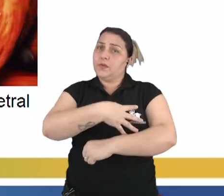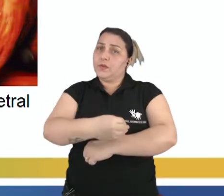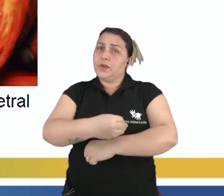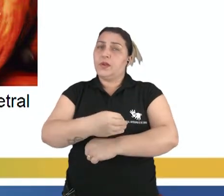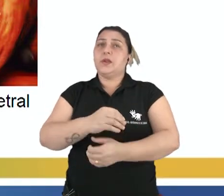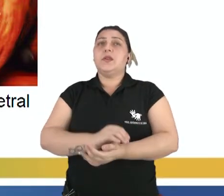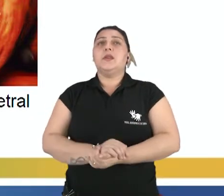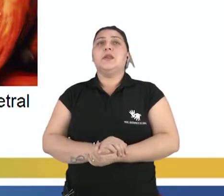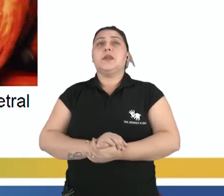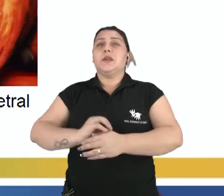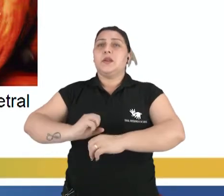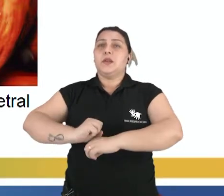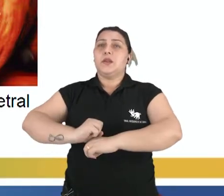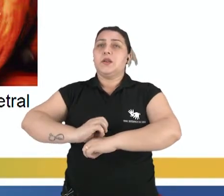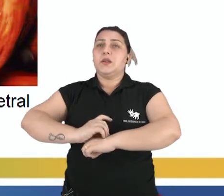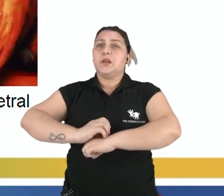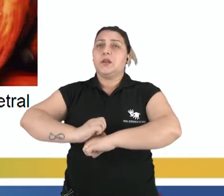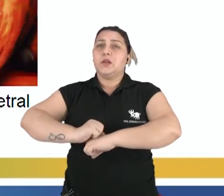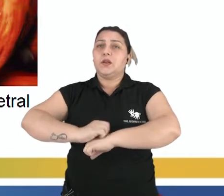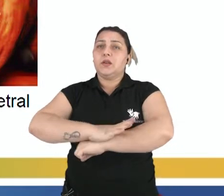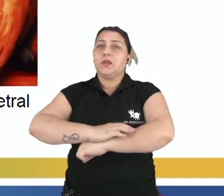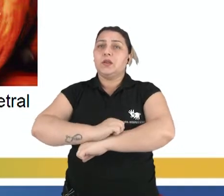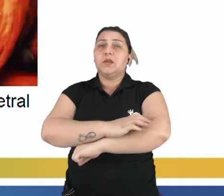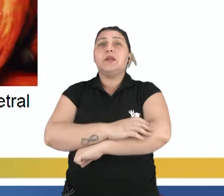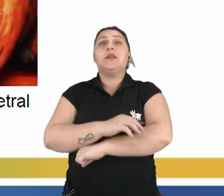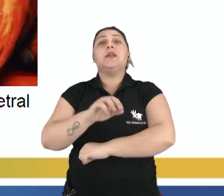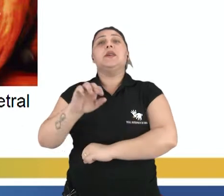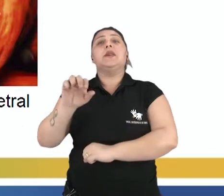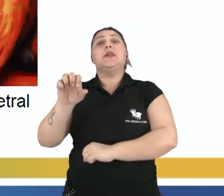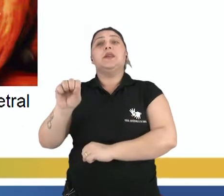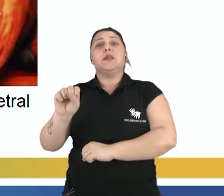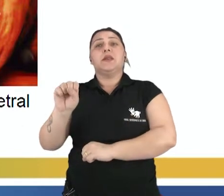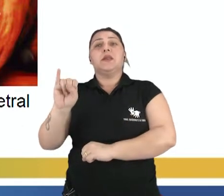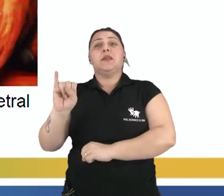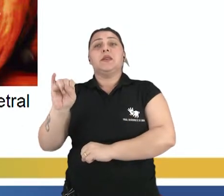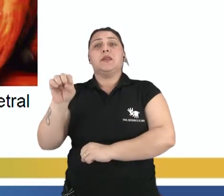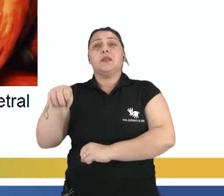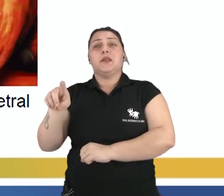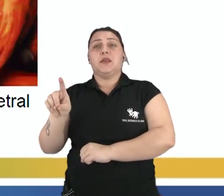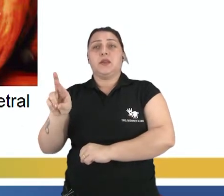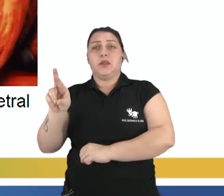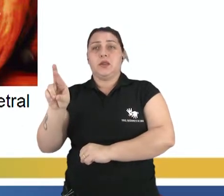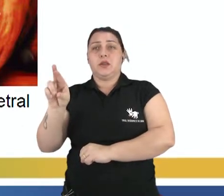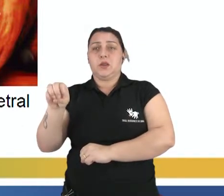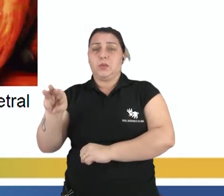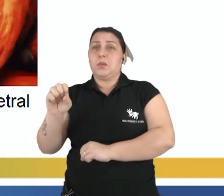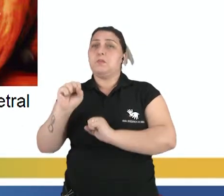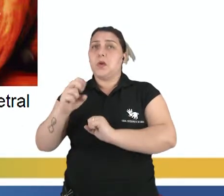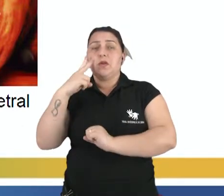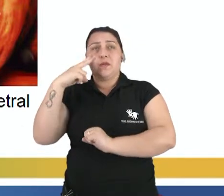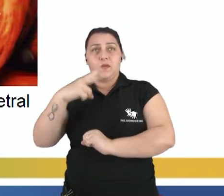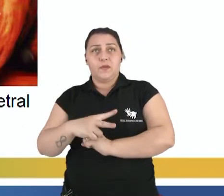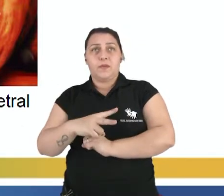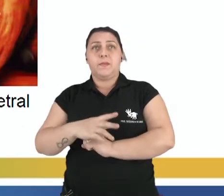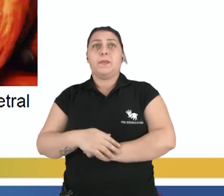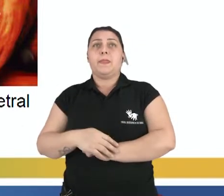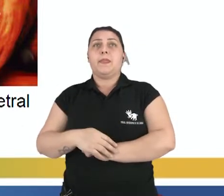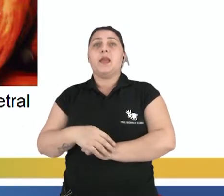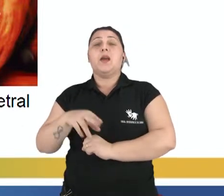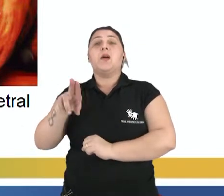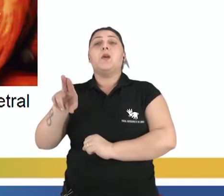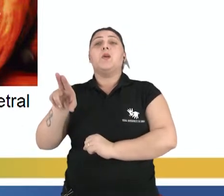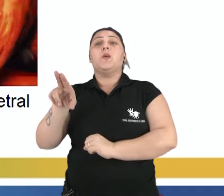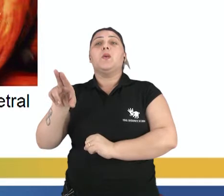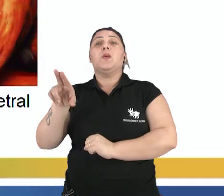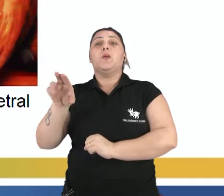Essas infecções elas podem ser apresentadas em forma de síndromes, de forma visível, como, por exemplo, úlceras